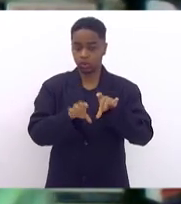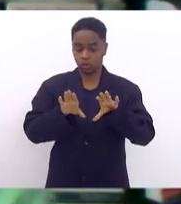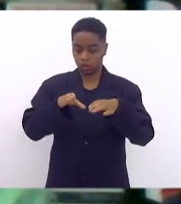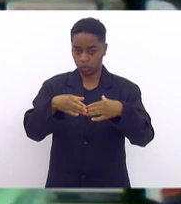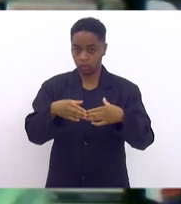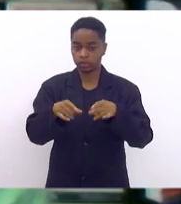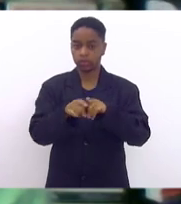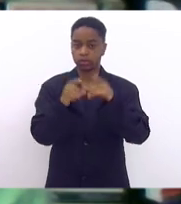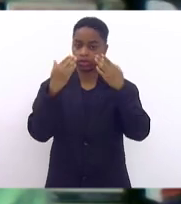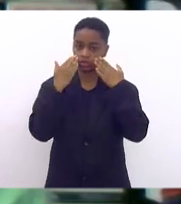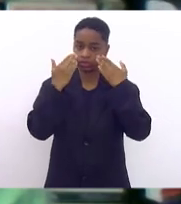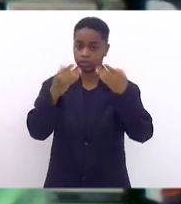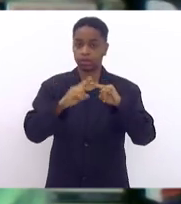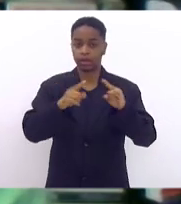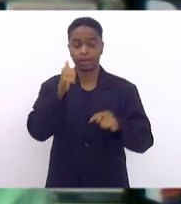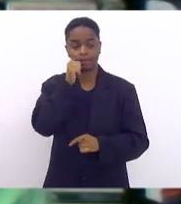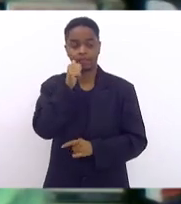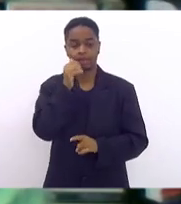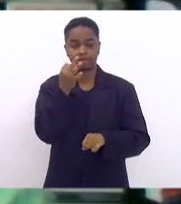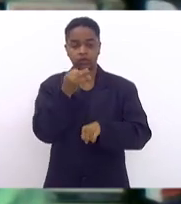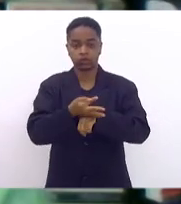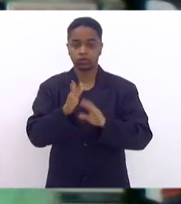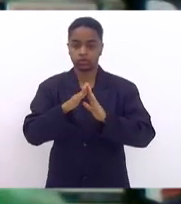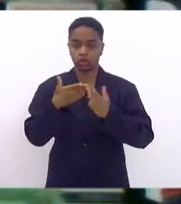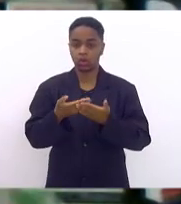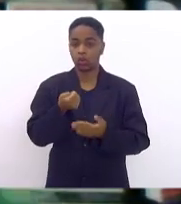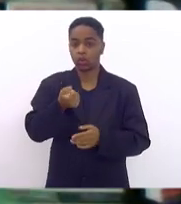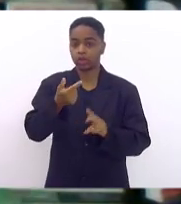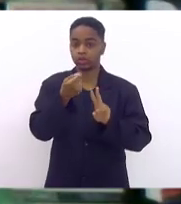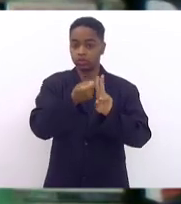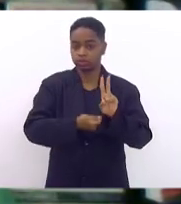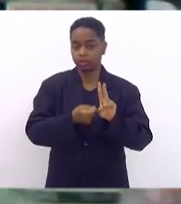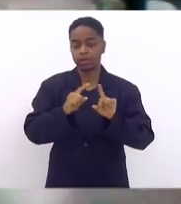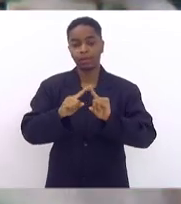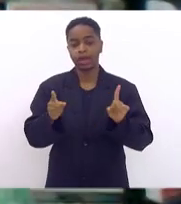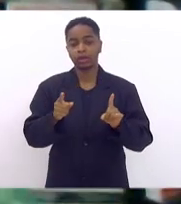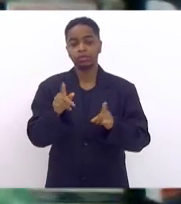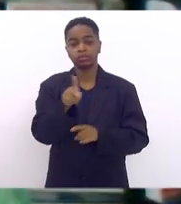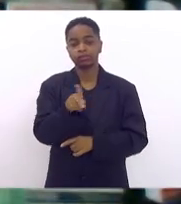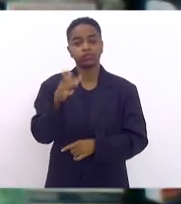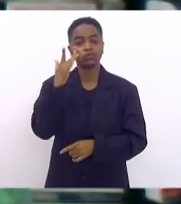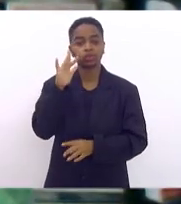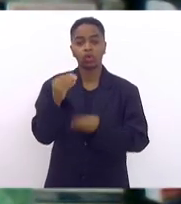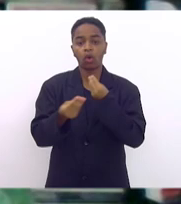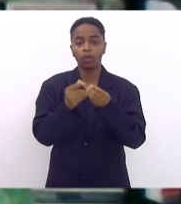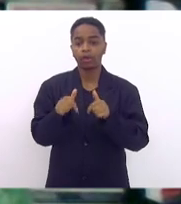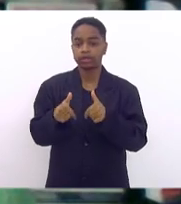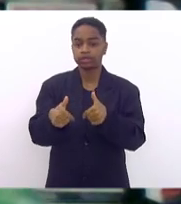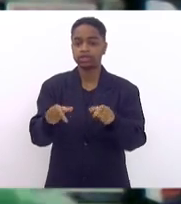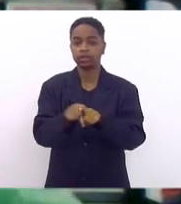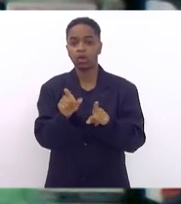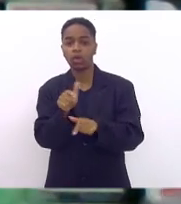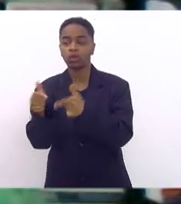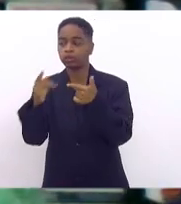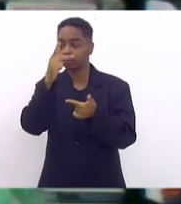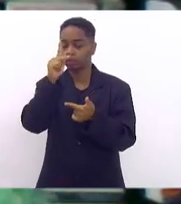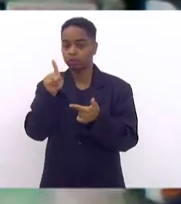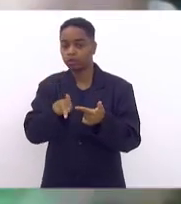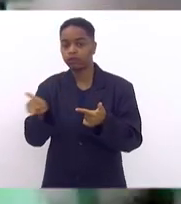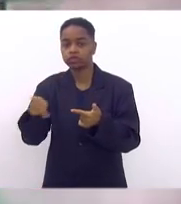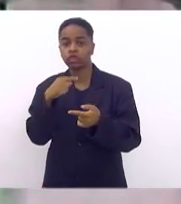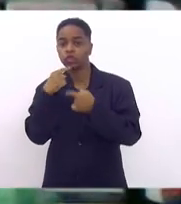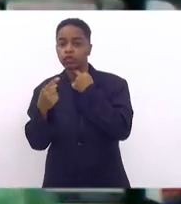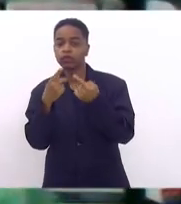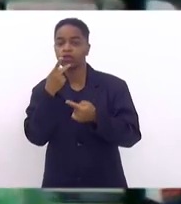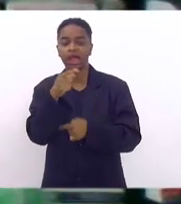exposta, ela está faltando na escola, já tem quase 2 meses, eu não sei como lidar. E os outros professores estão duvidando, estão falando que, na verdade, ela está